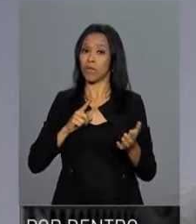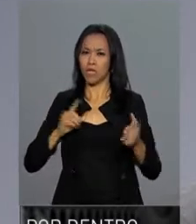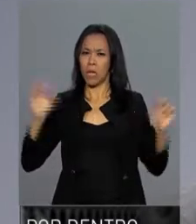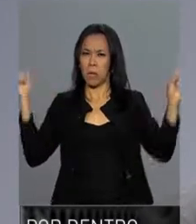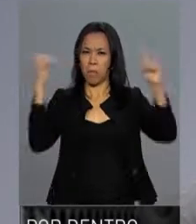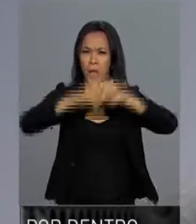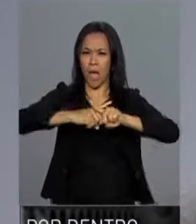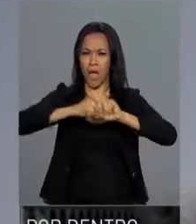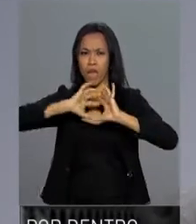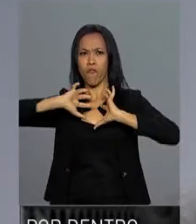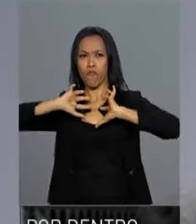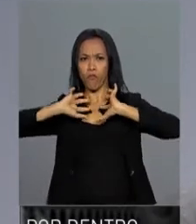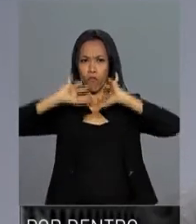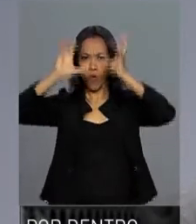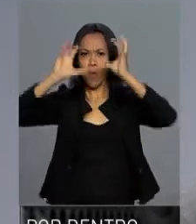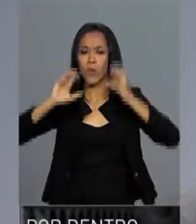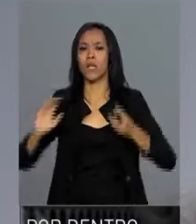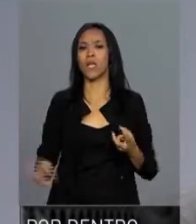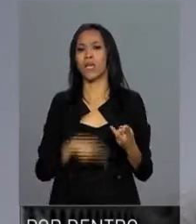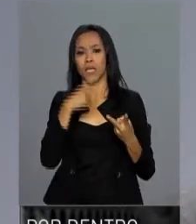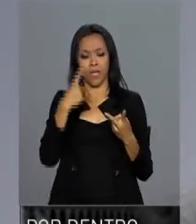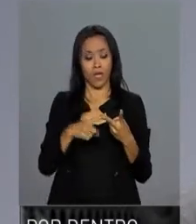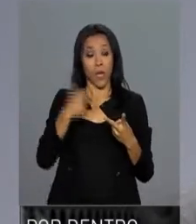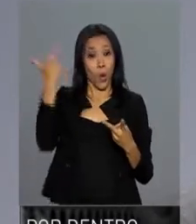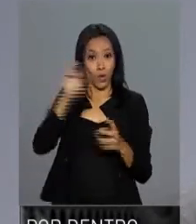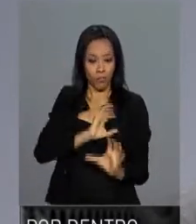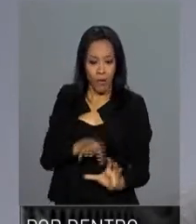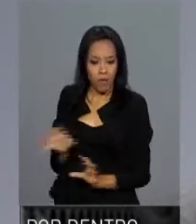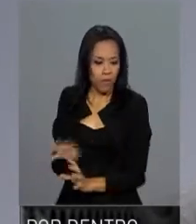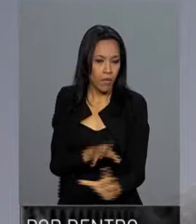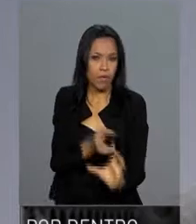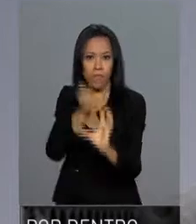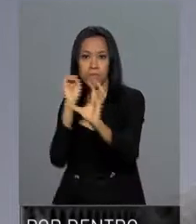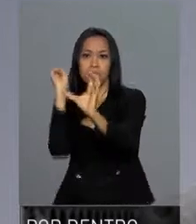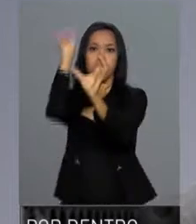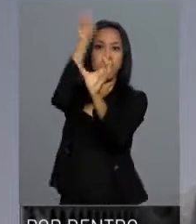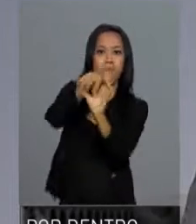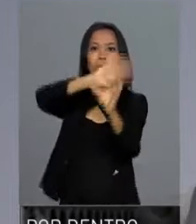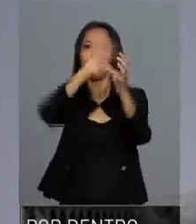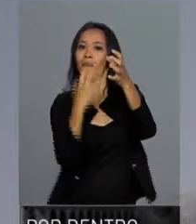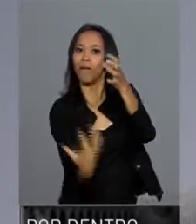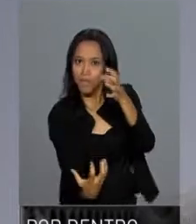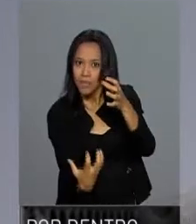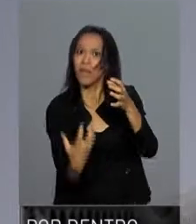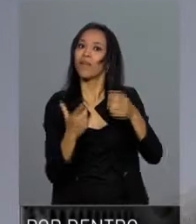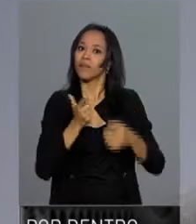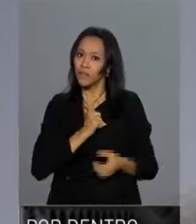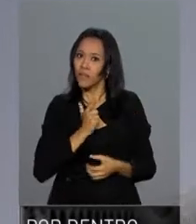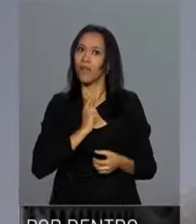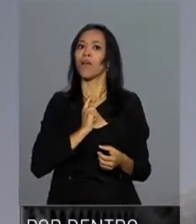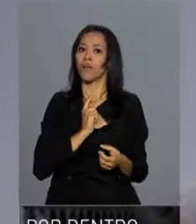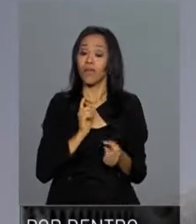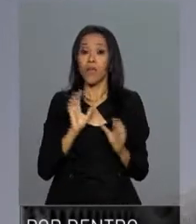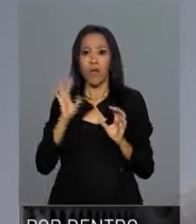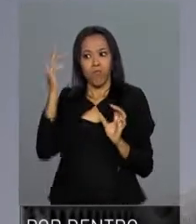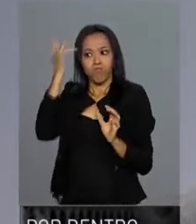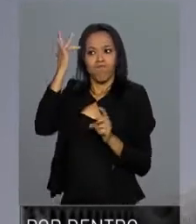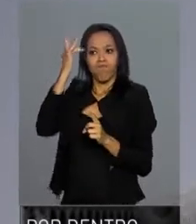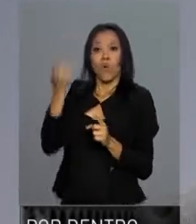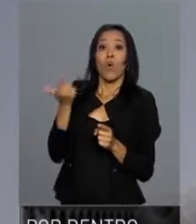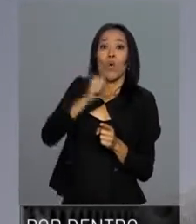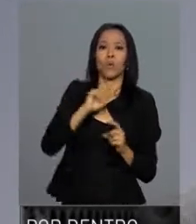vôlei estamos tendo playoffs do nbb do basquete brasileiro ao mesmo tempo que ele tem grandes eventos esportivos como